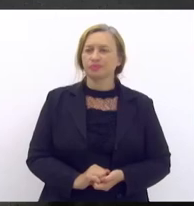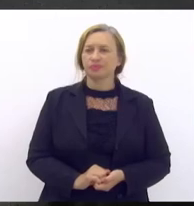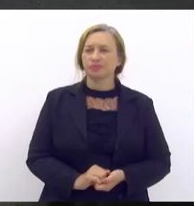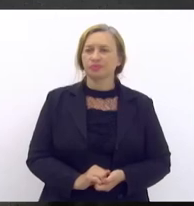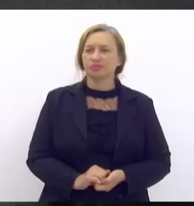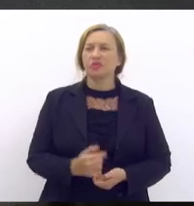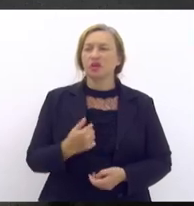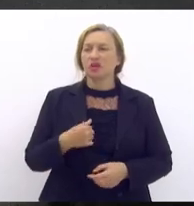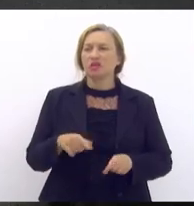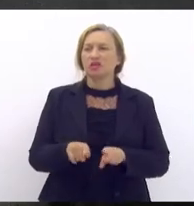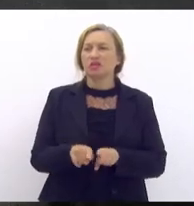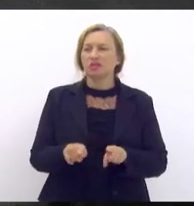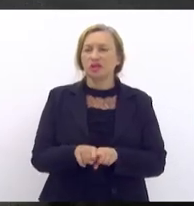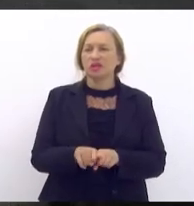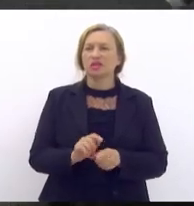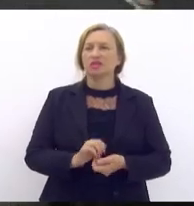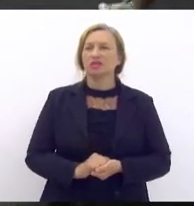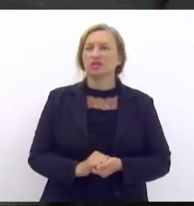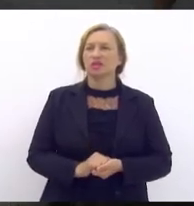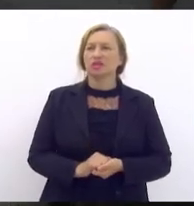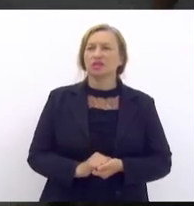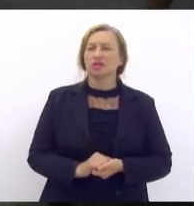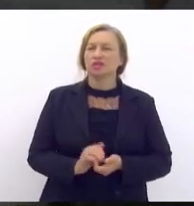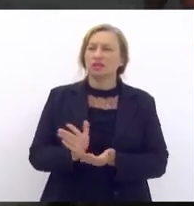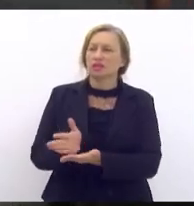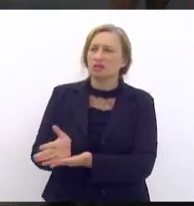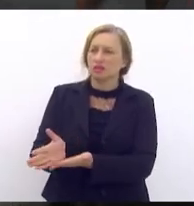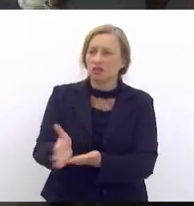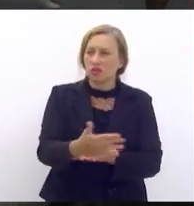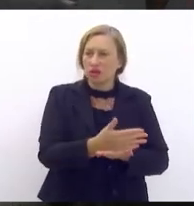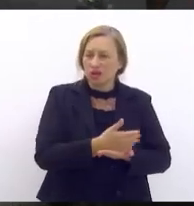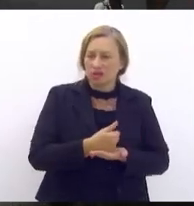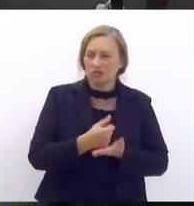Eu também estou aqui. Nós estamos colhendo os pareceres.